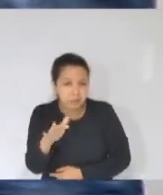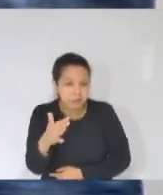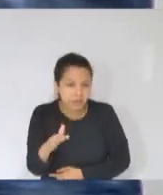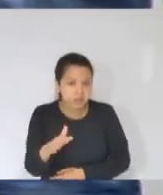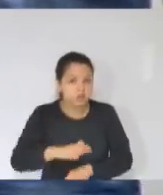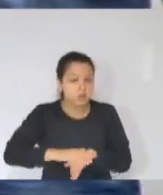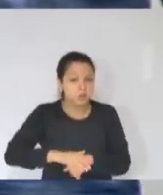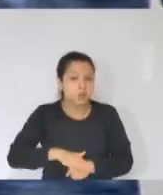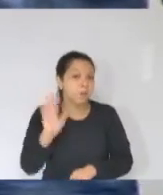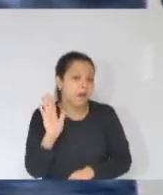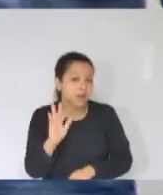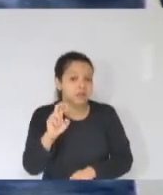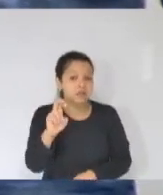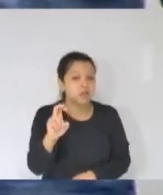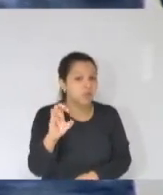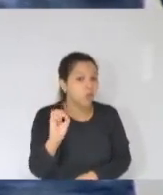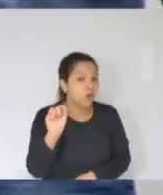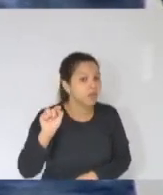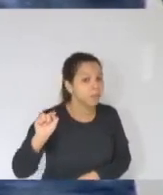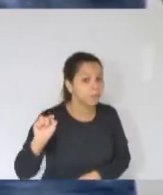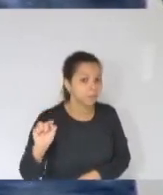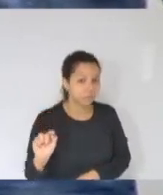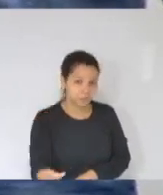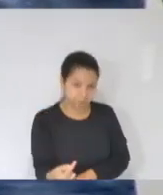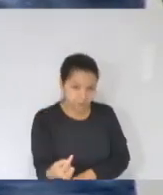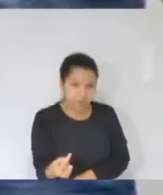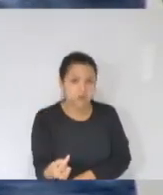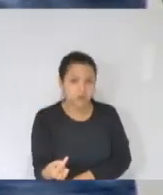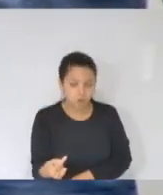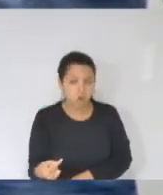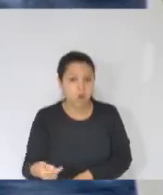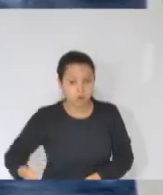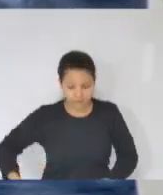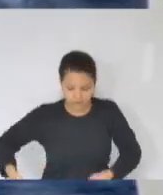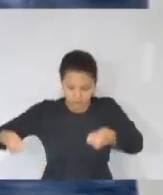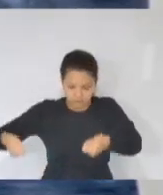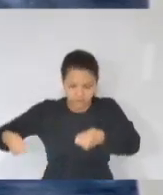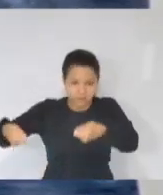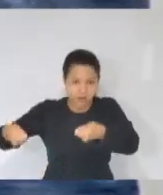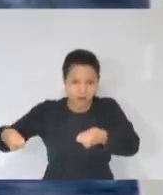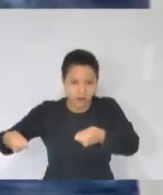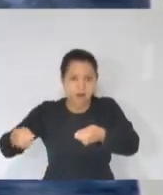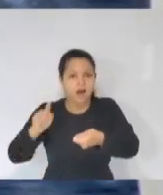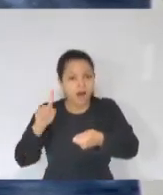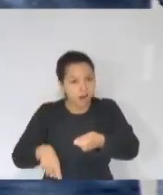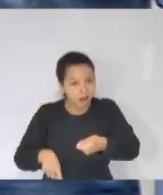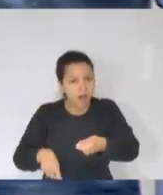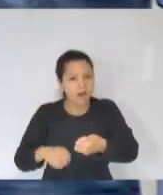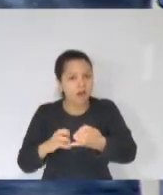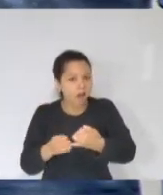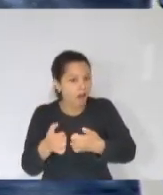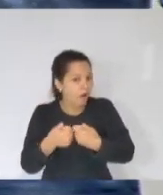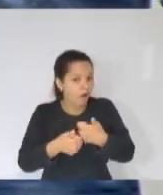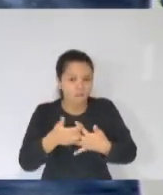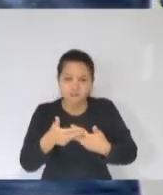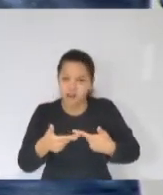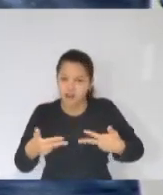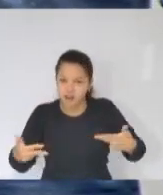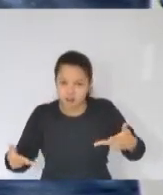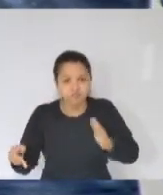de 50 mil sacas de grão por ano dessa região.